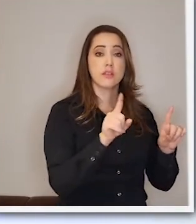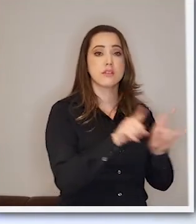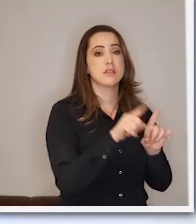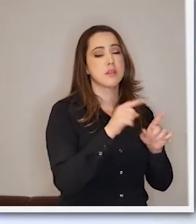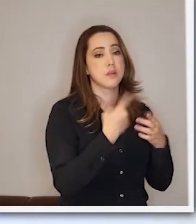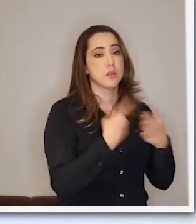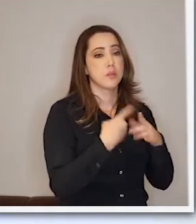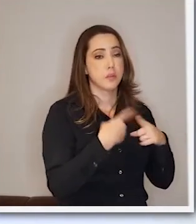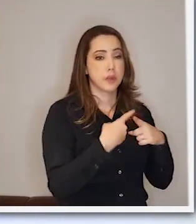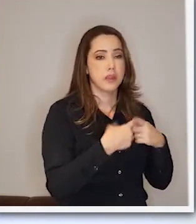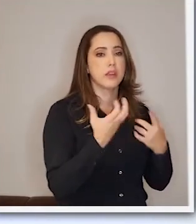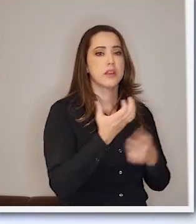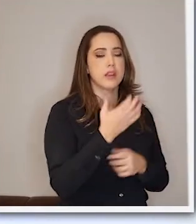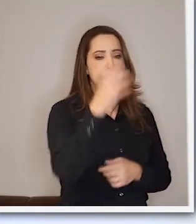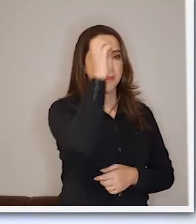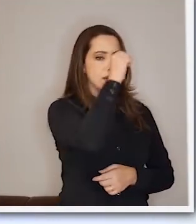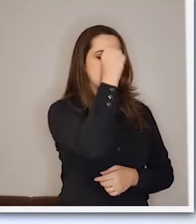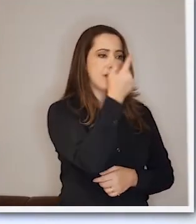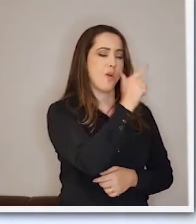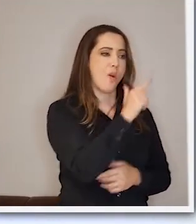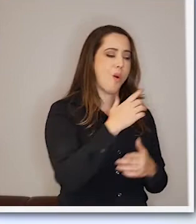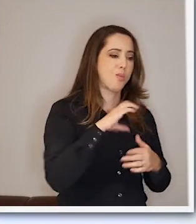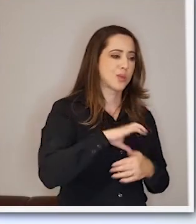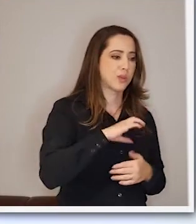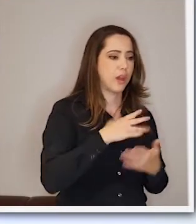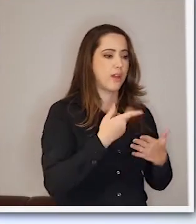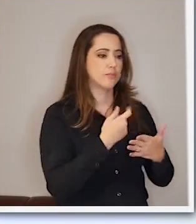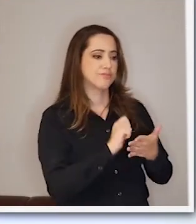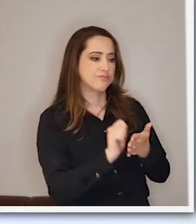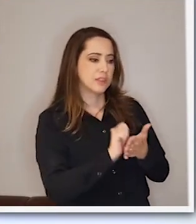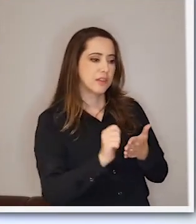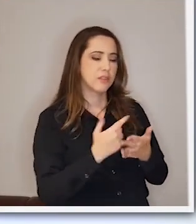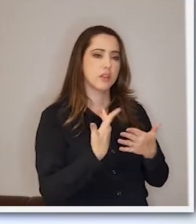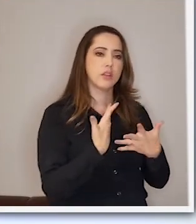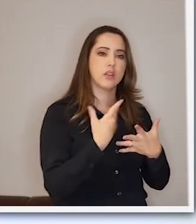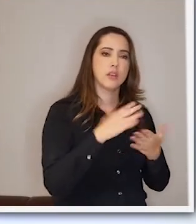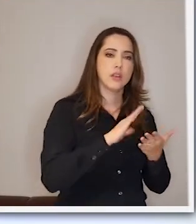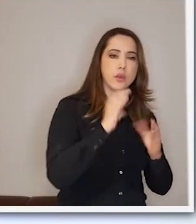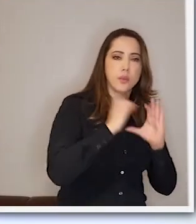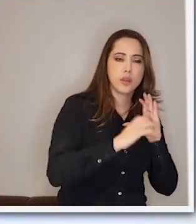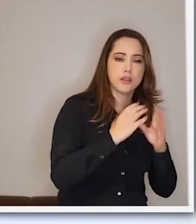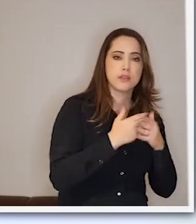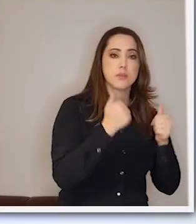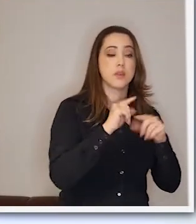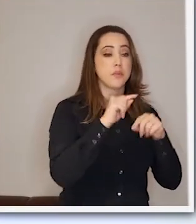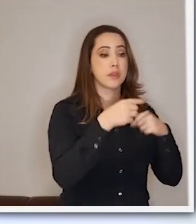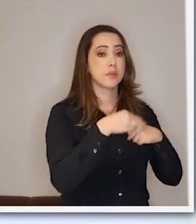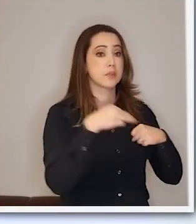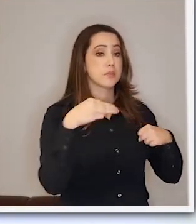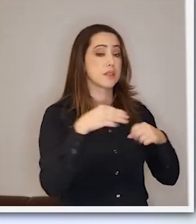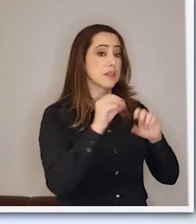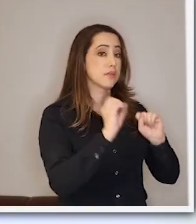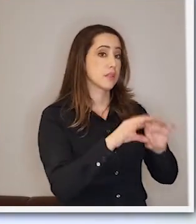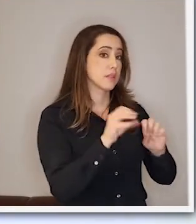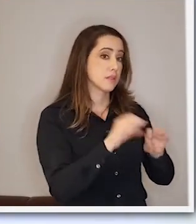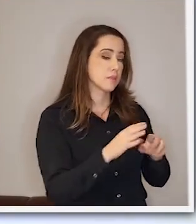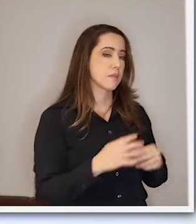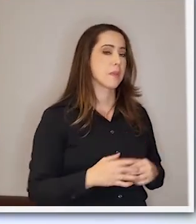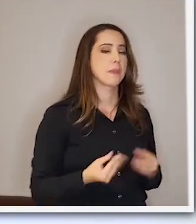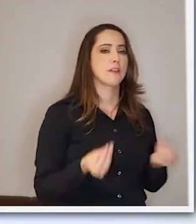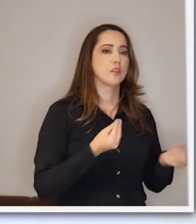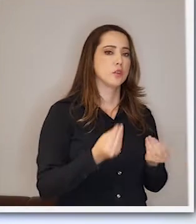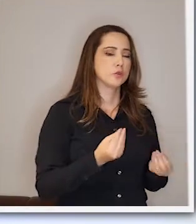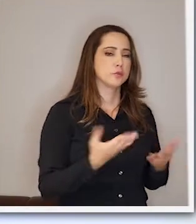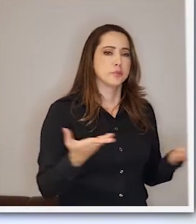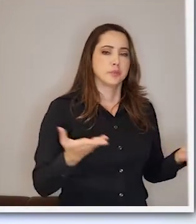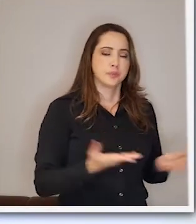sobre comunicação, linguagem, língua, interpretação. Dali eu faço a especialização e vou depois fazer o mestrado